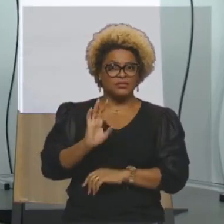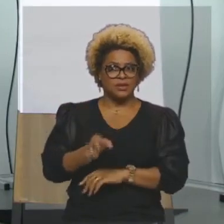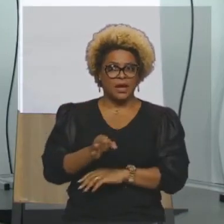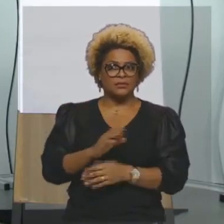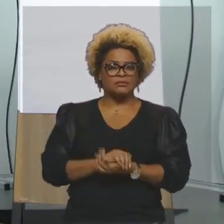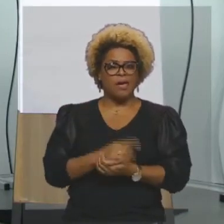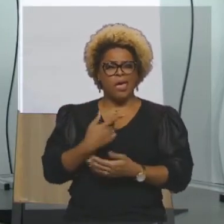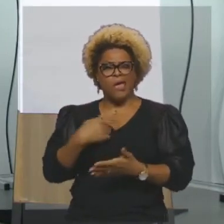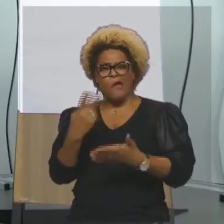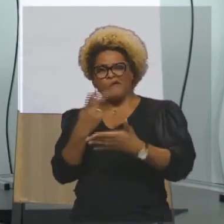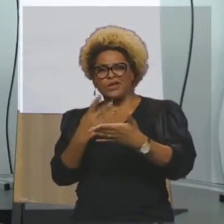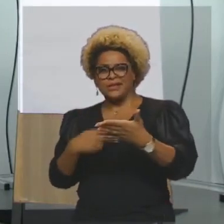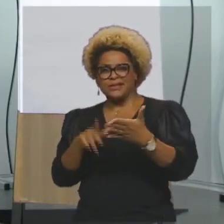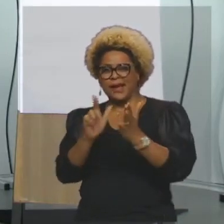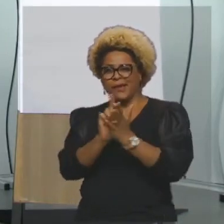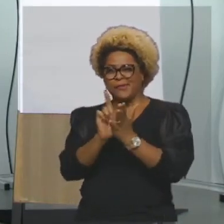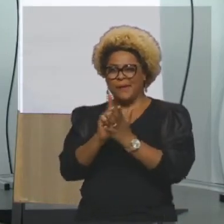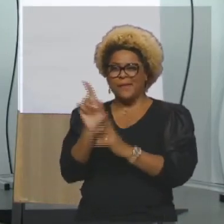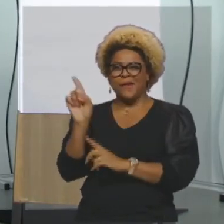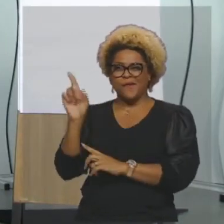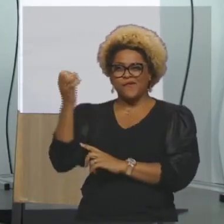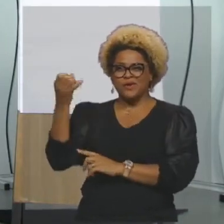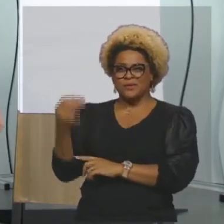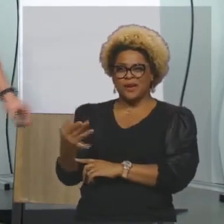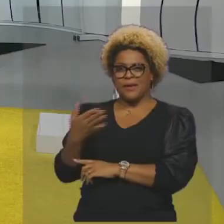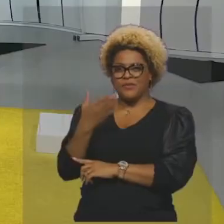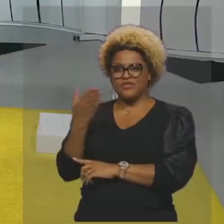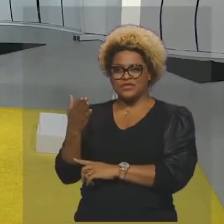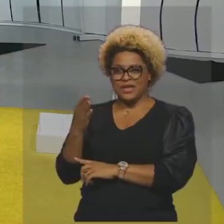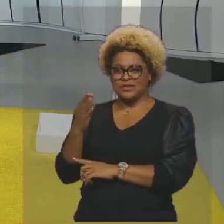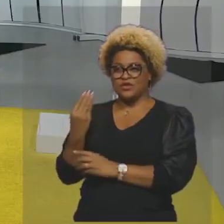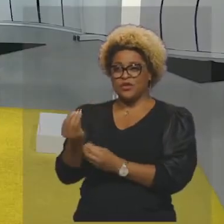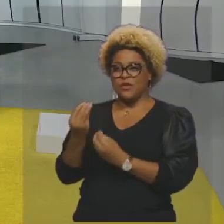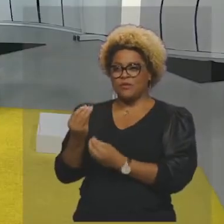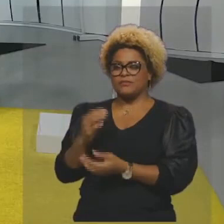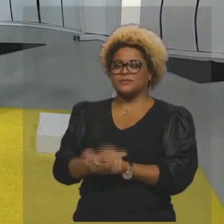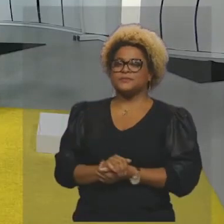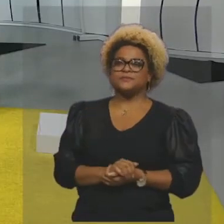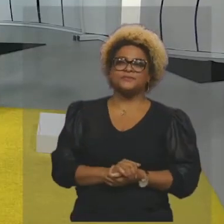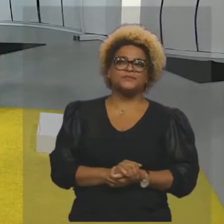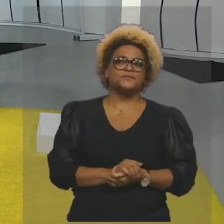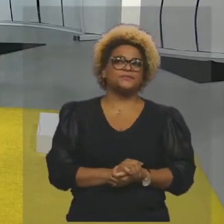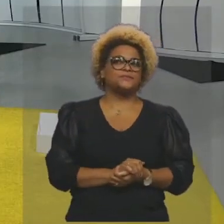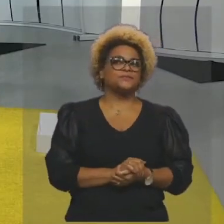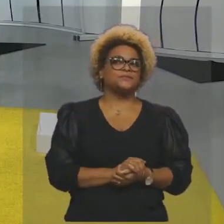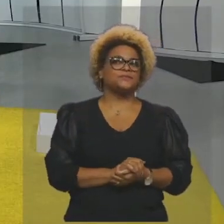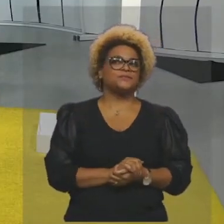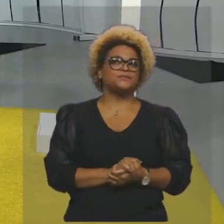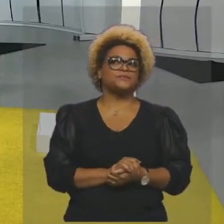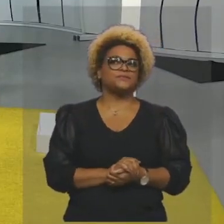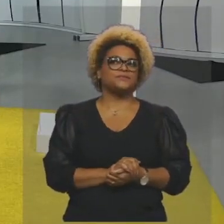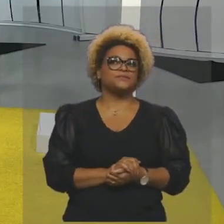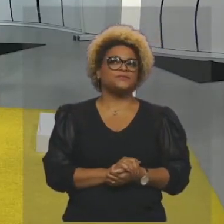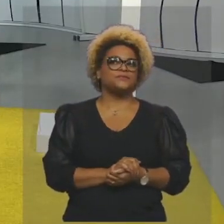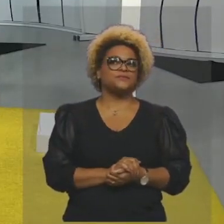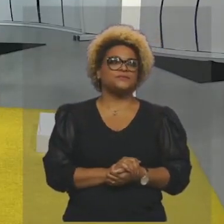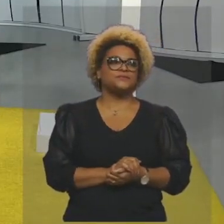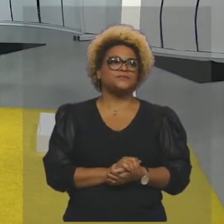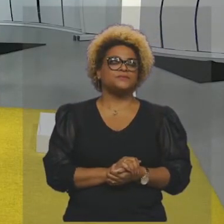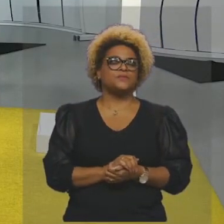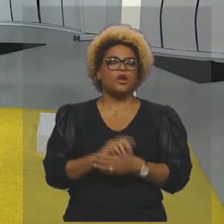esse circuito para ir explicando para vocês como é que funciona, tá? Só um minutinho. Aqui. Vamos desenhar rapidão